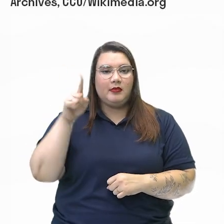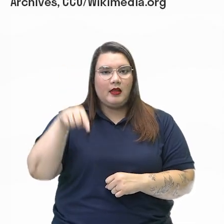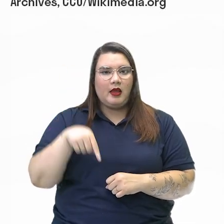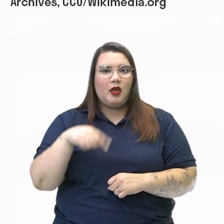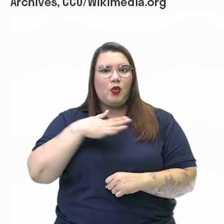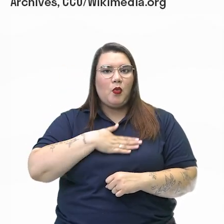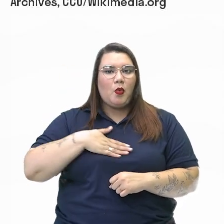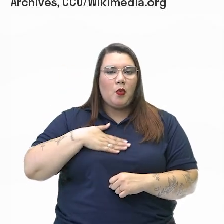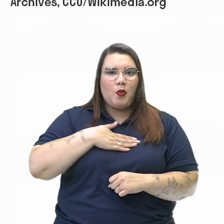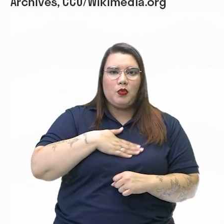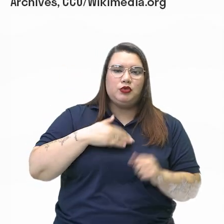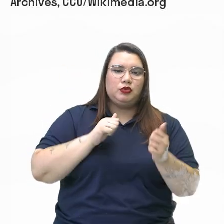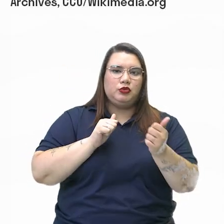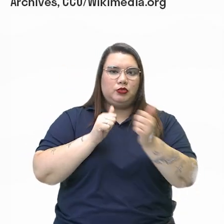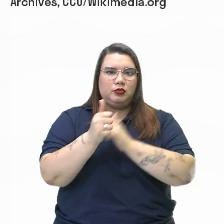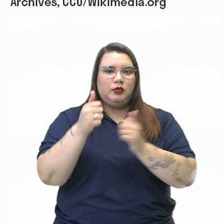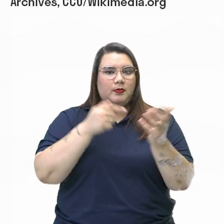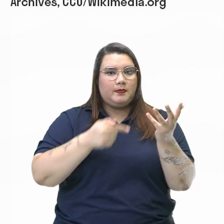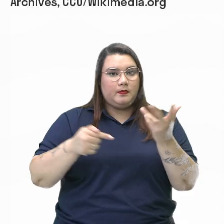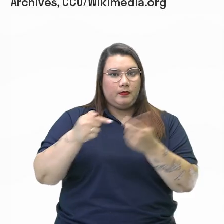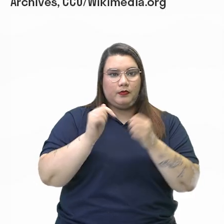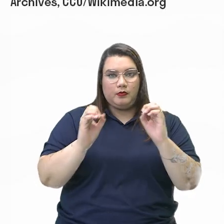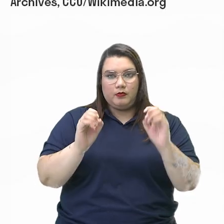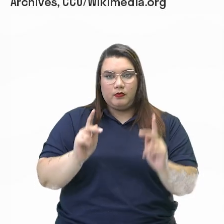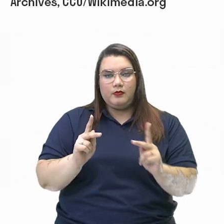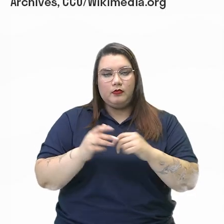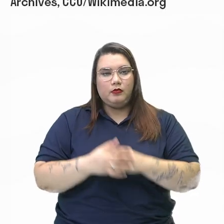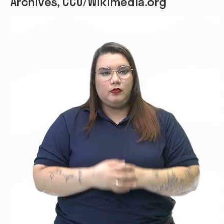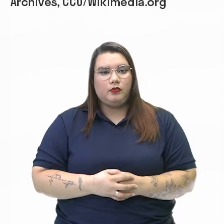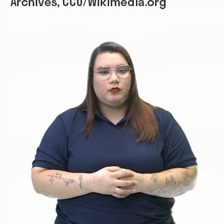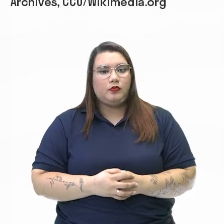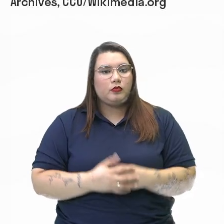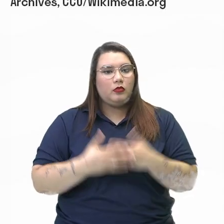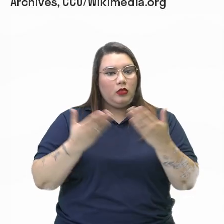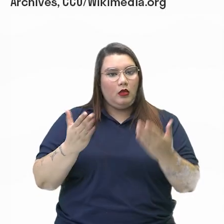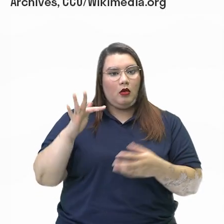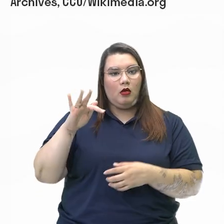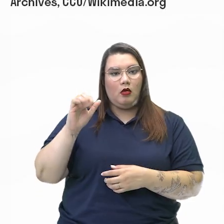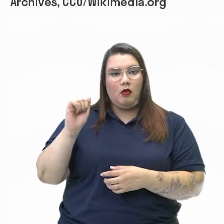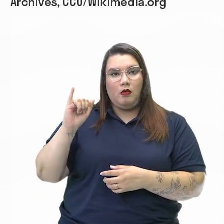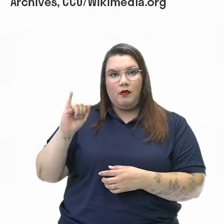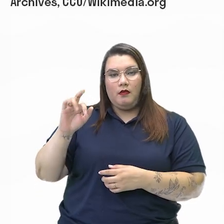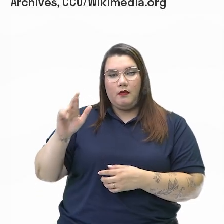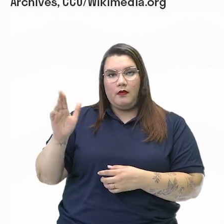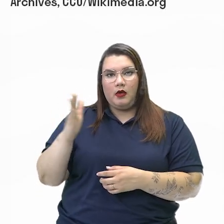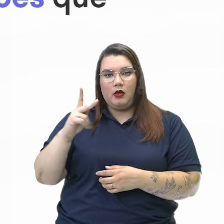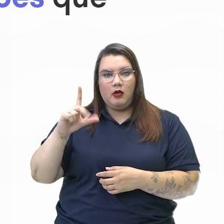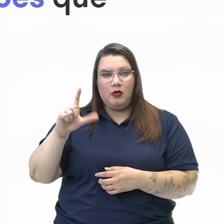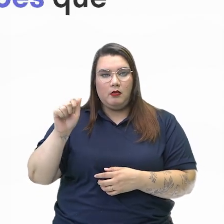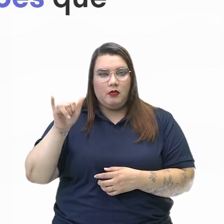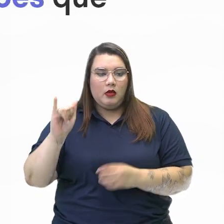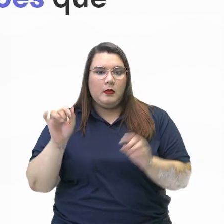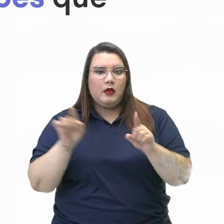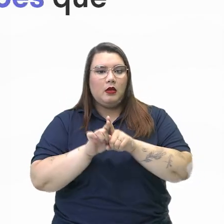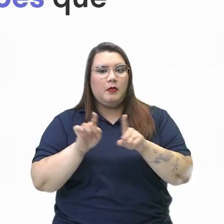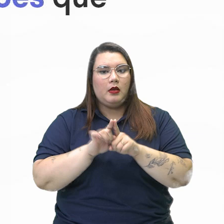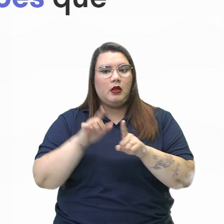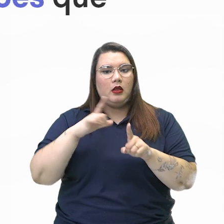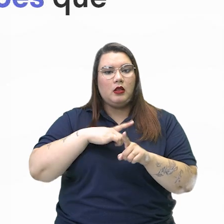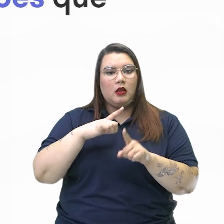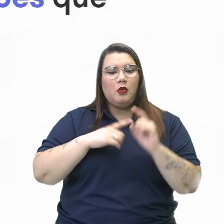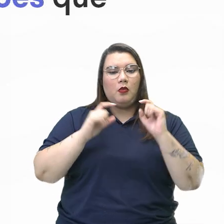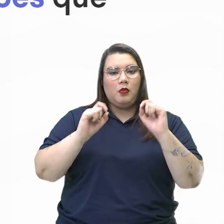dos esportes, né, em geral. O fair play, ele também representa um modo de pensar e